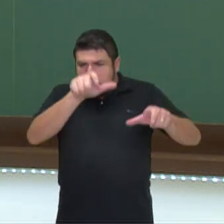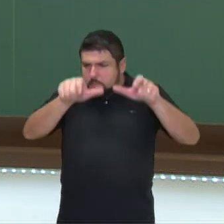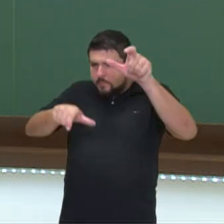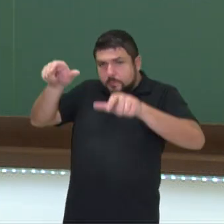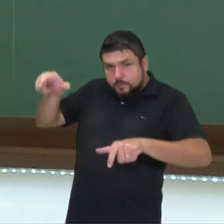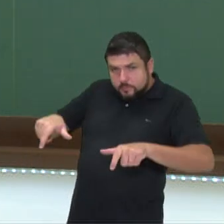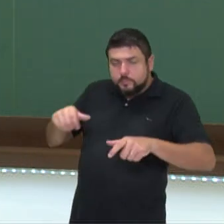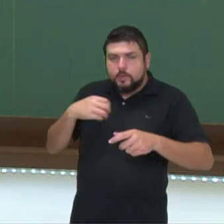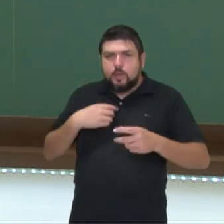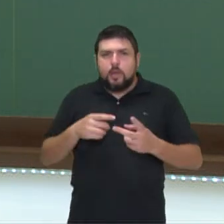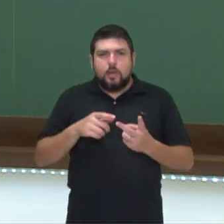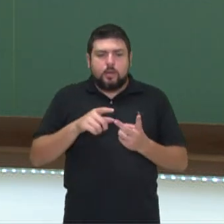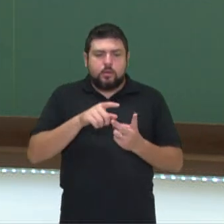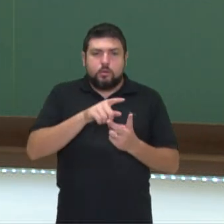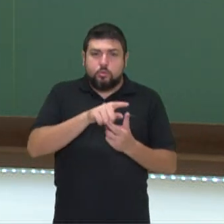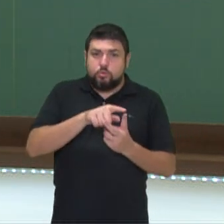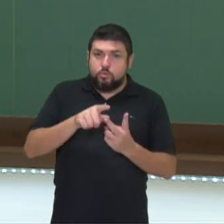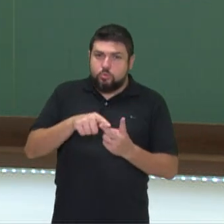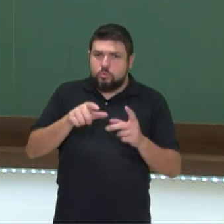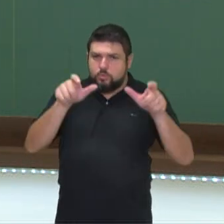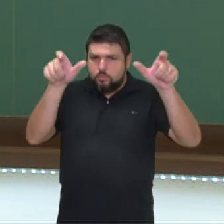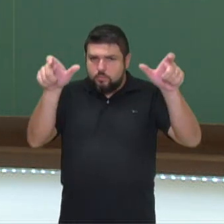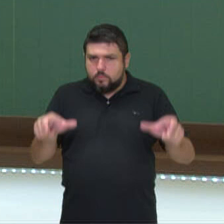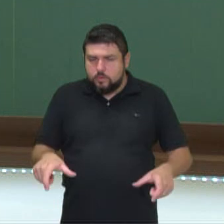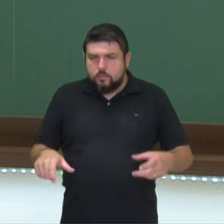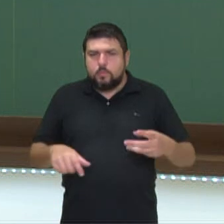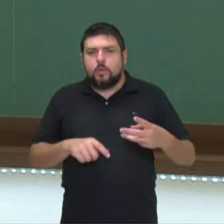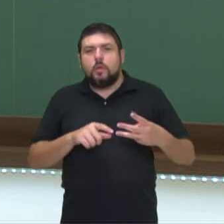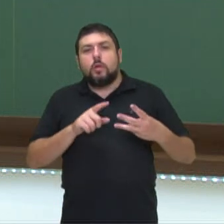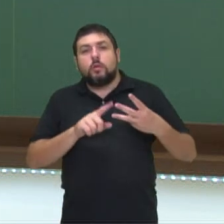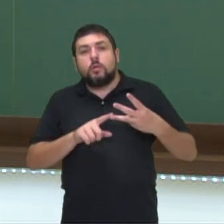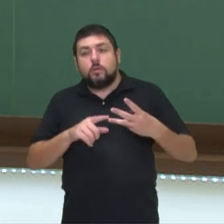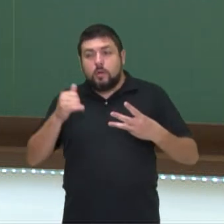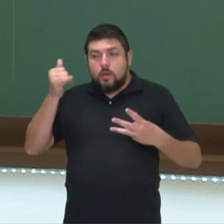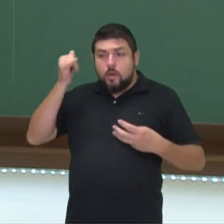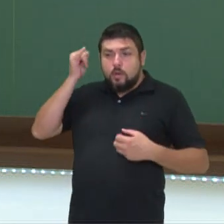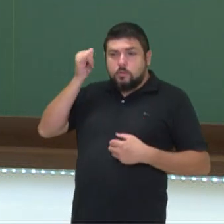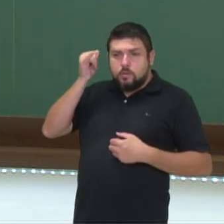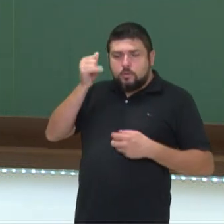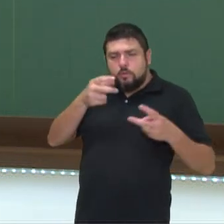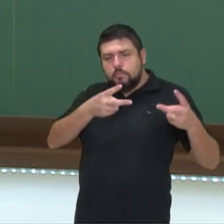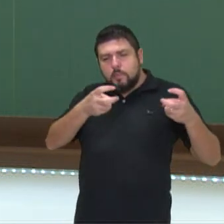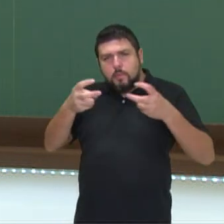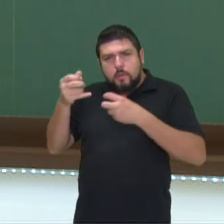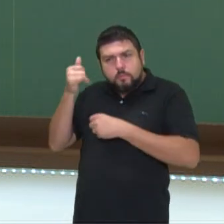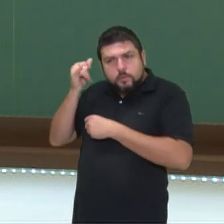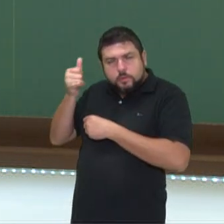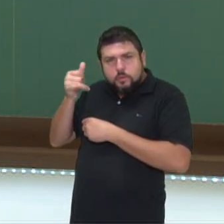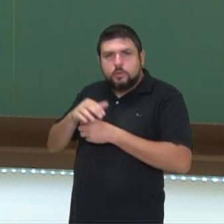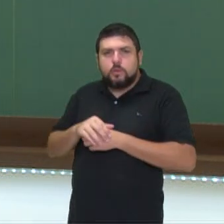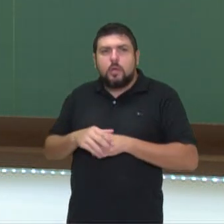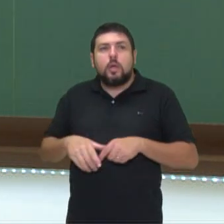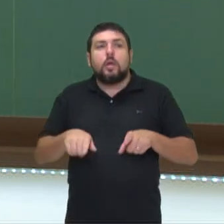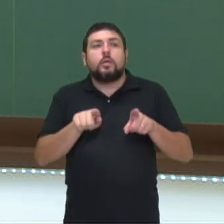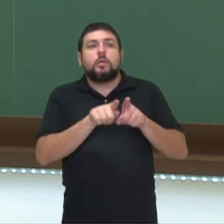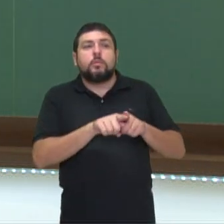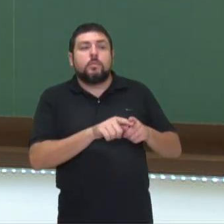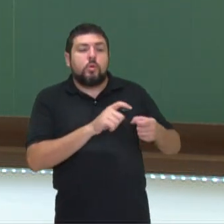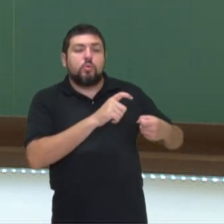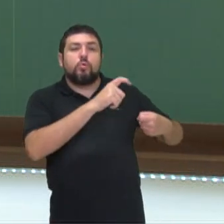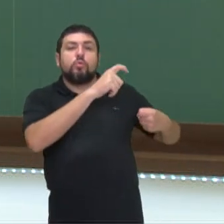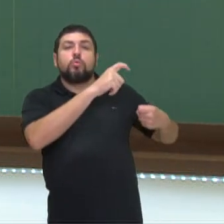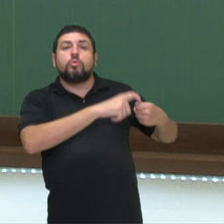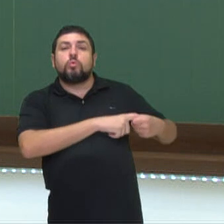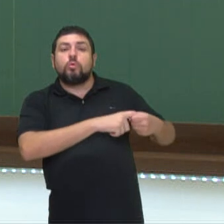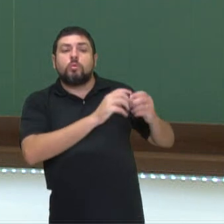duas na introdução: a narradora e a filha do dono da livraria. São personagens que são